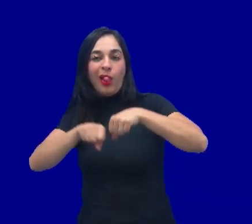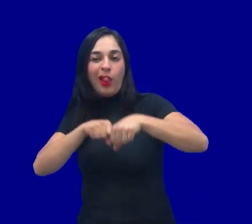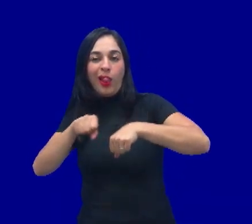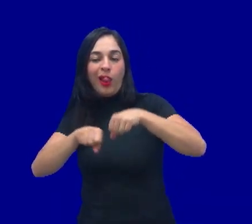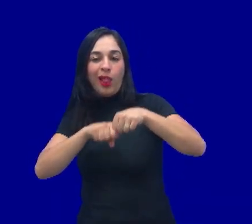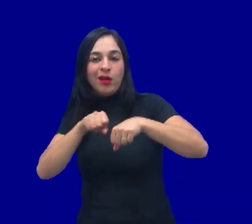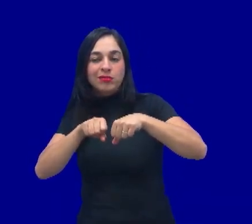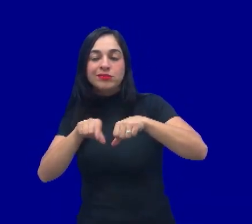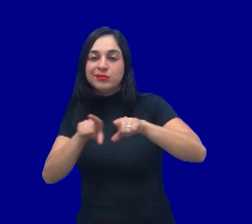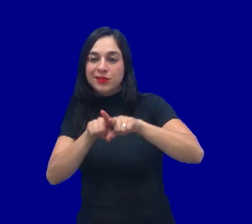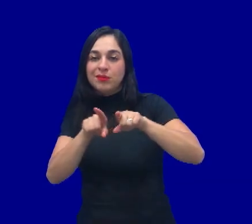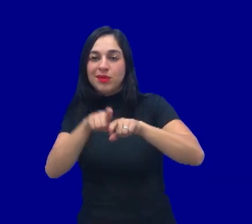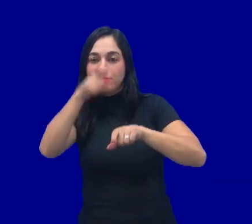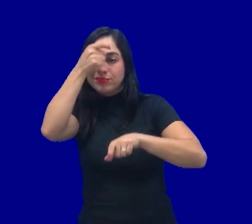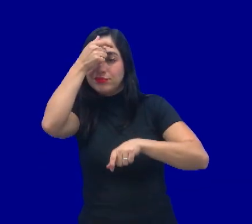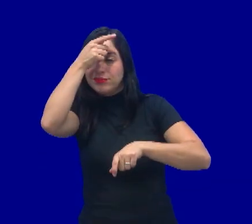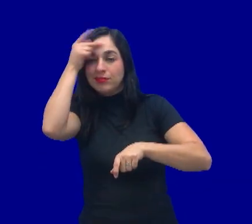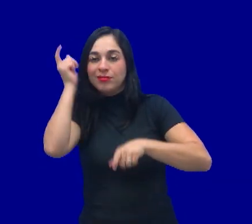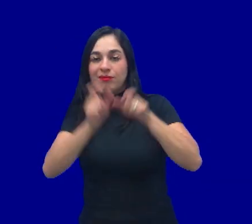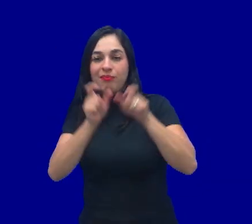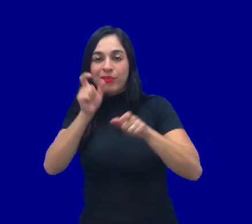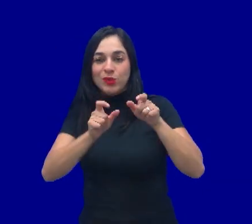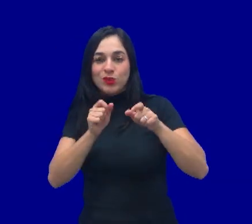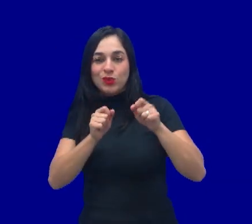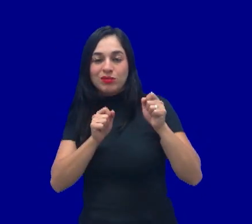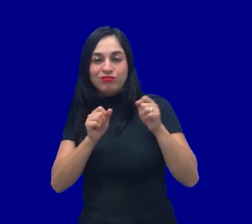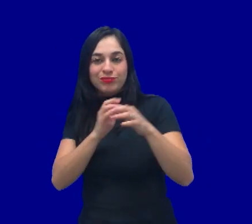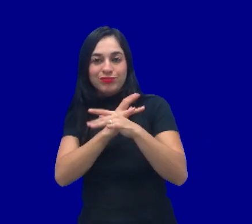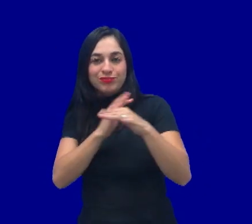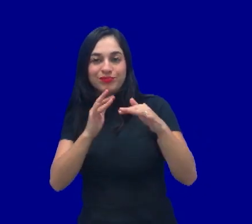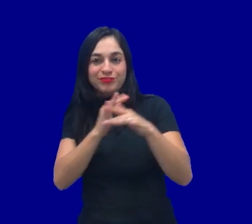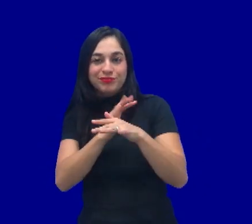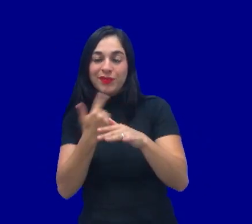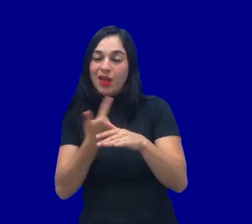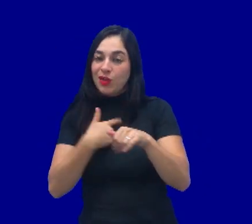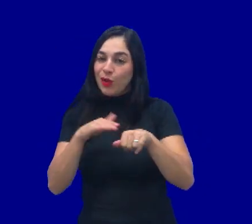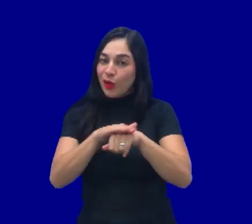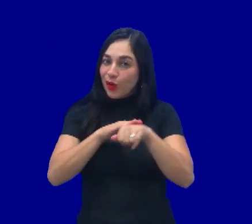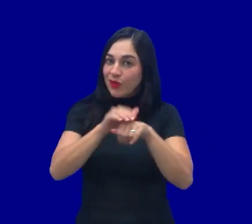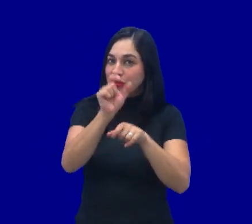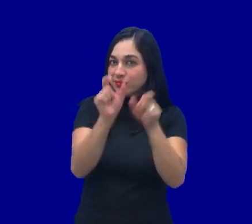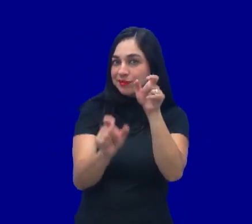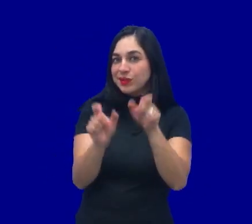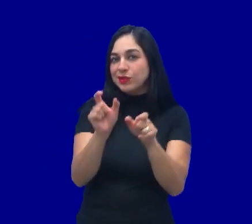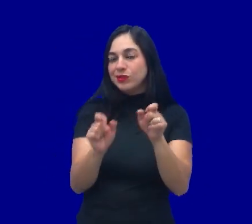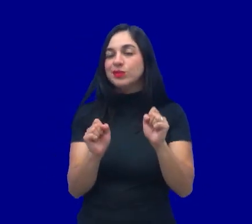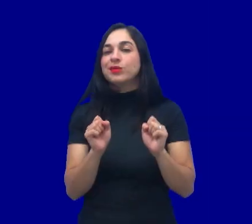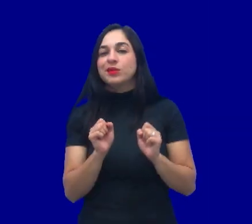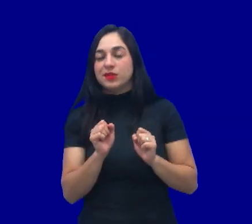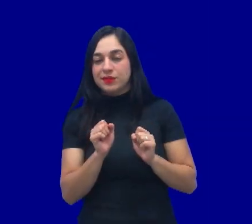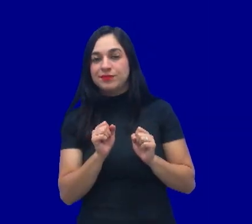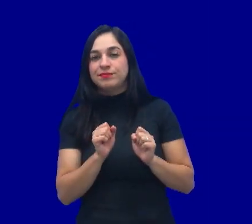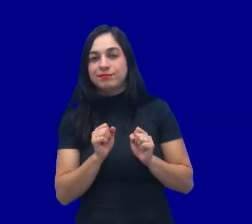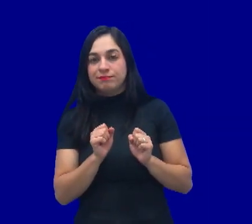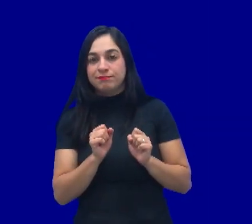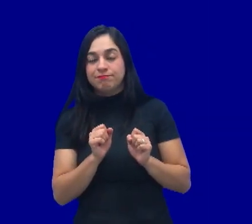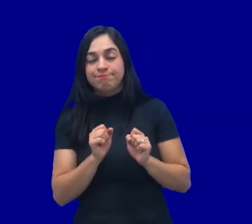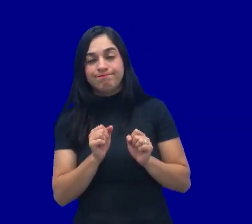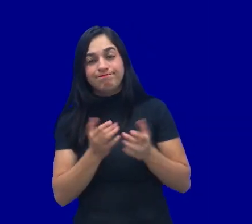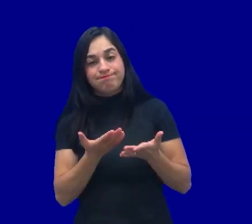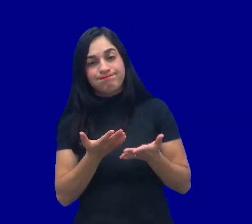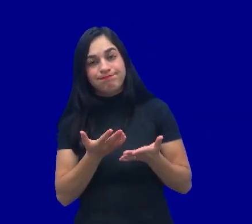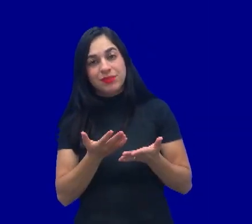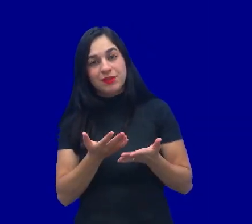ciclista. A gente está aqui conversando com a população, conversando com as pessoas que passam pelo local. Infelizmente, isso é